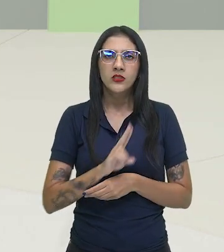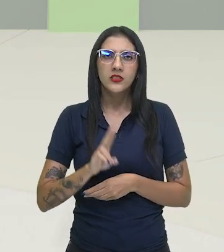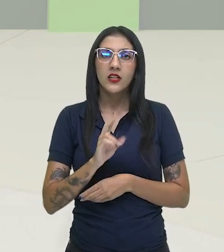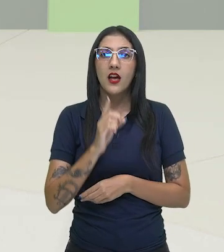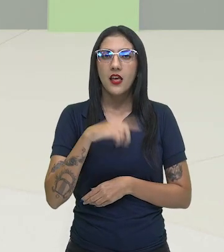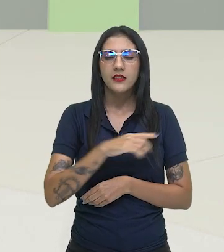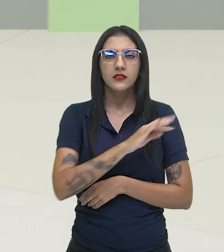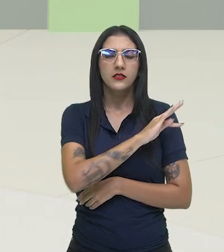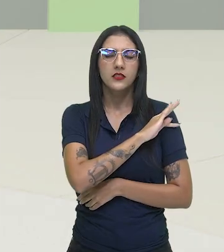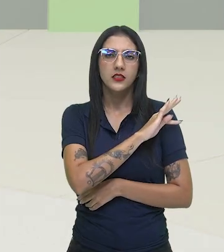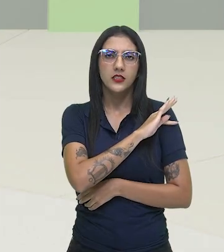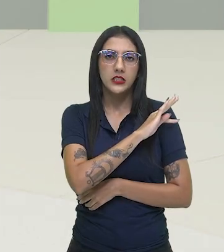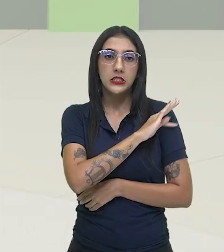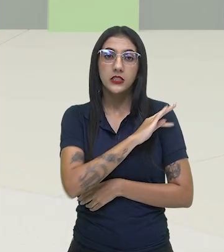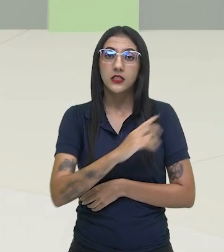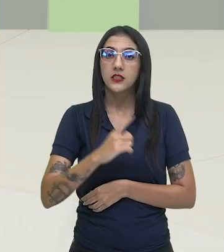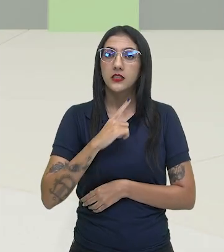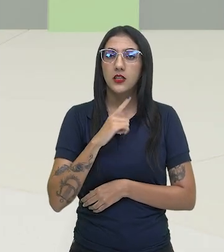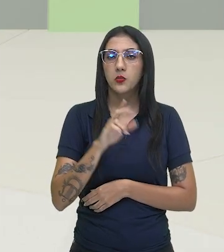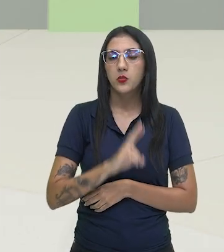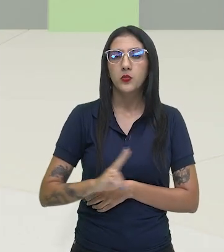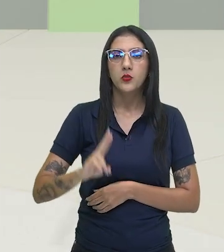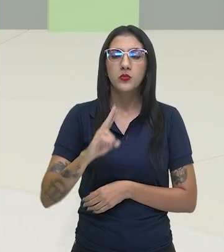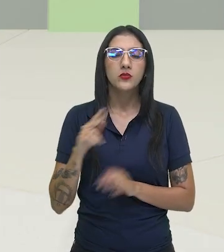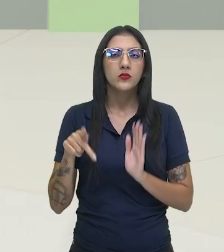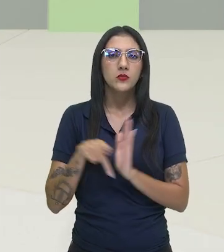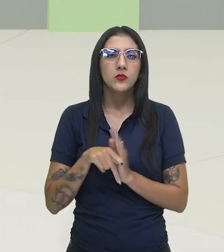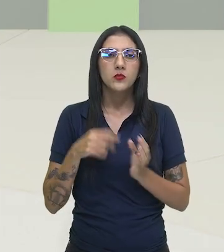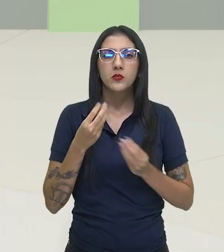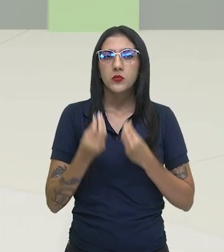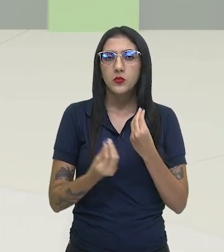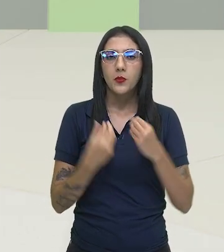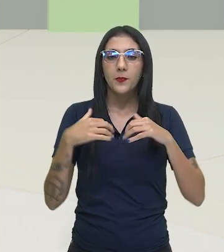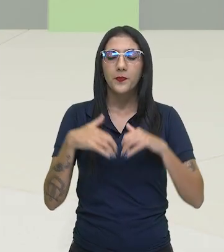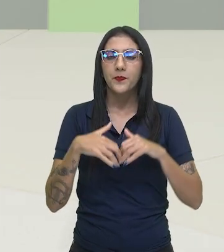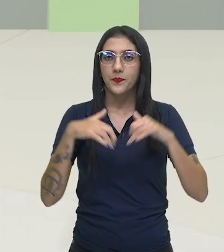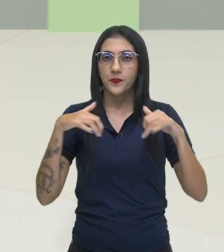ela é utilizada para